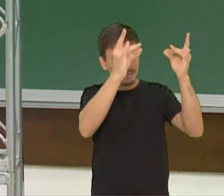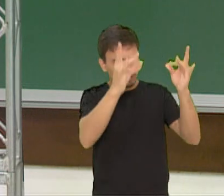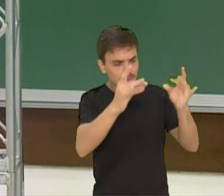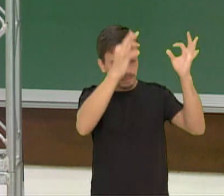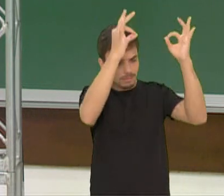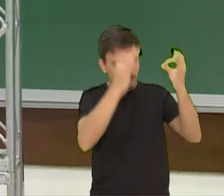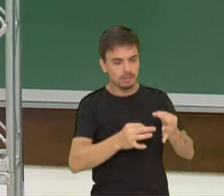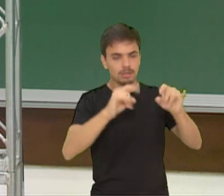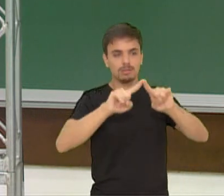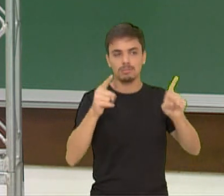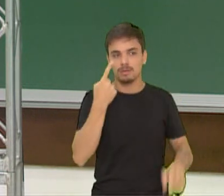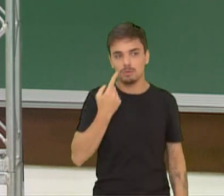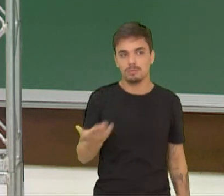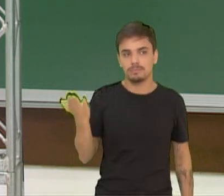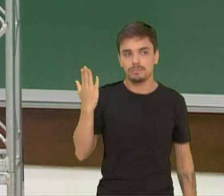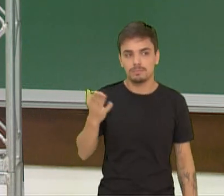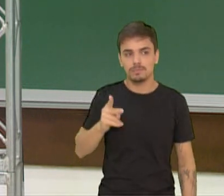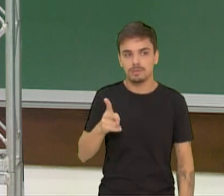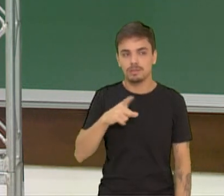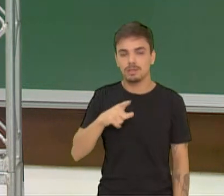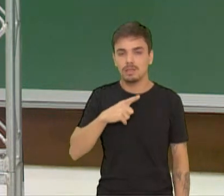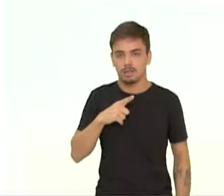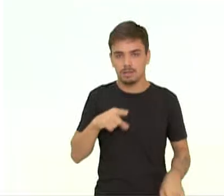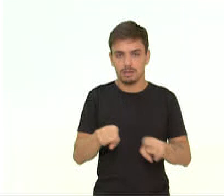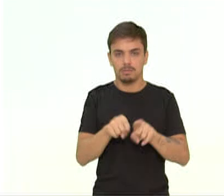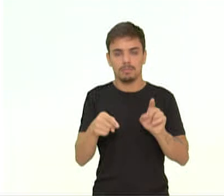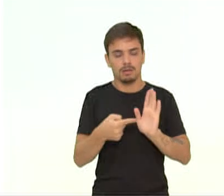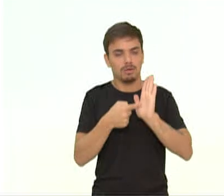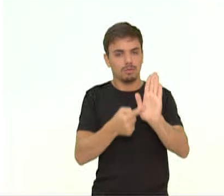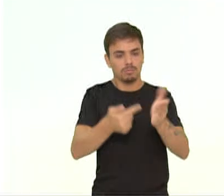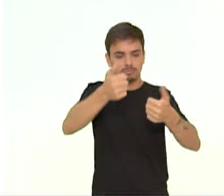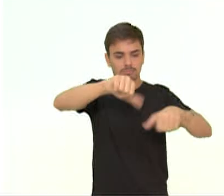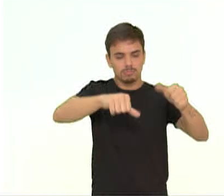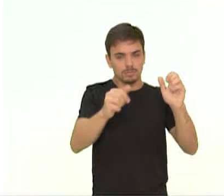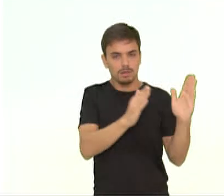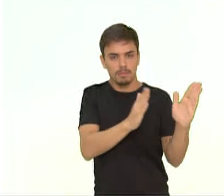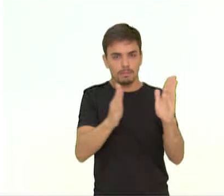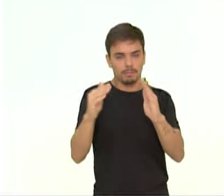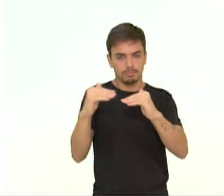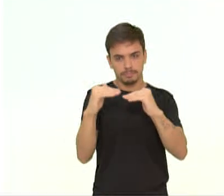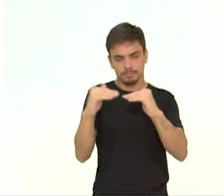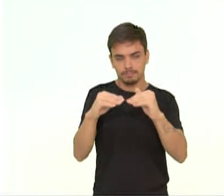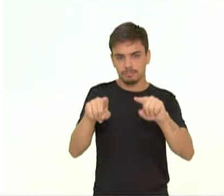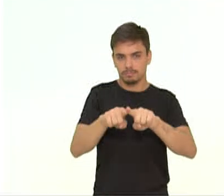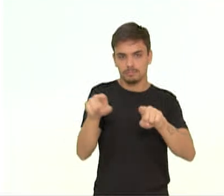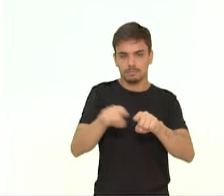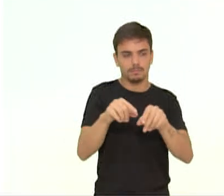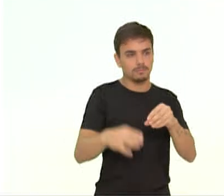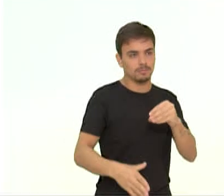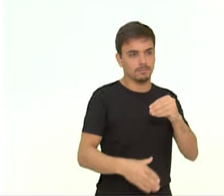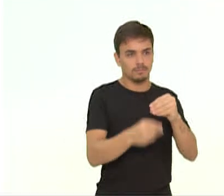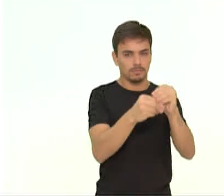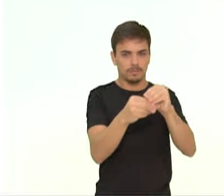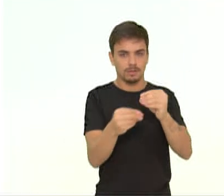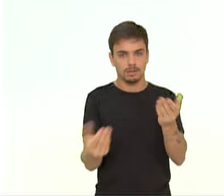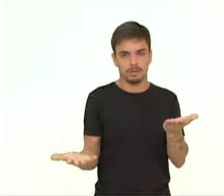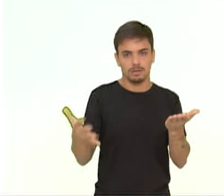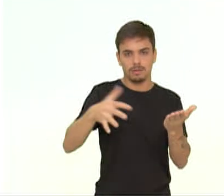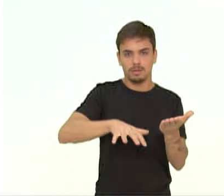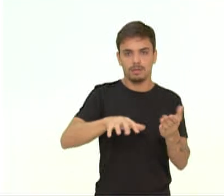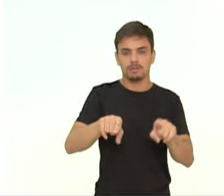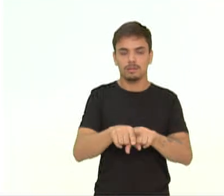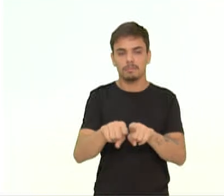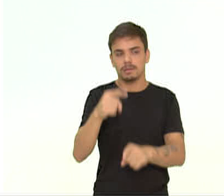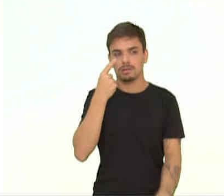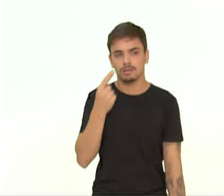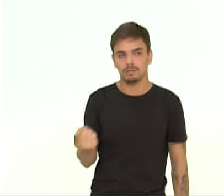certinho lá. Então, lá, seguem alguns elementos coesivos sequenciais. Adição e inclusão. Nós